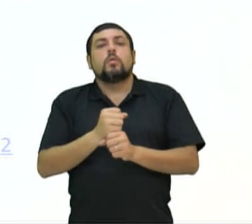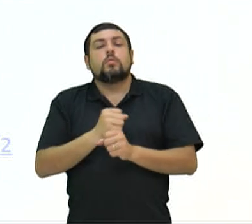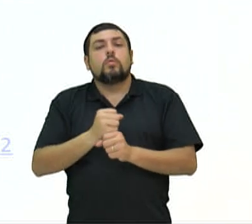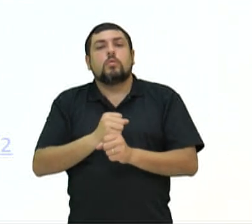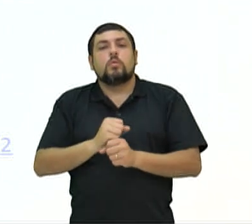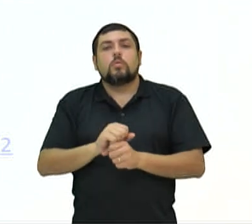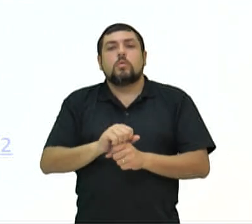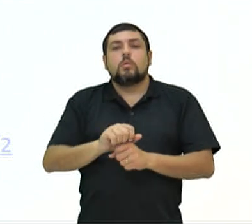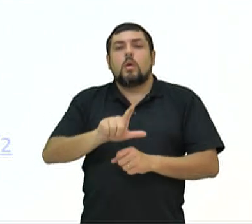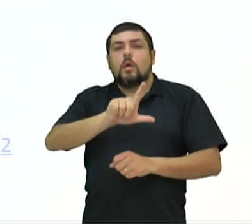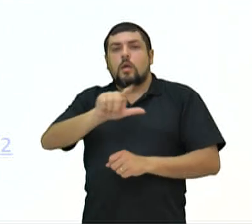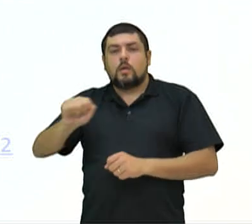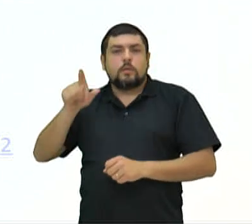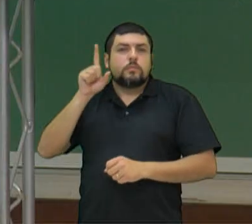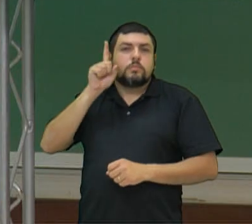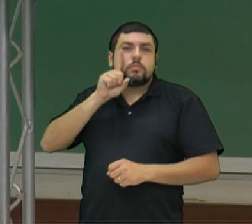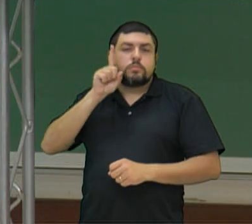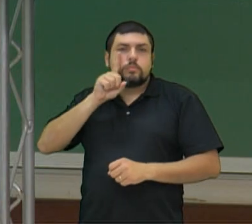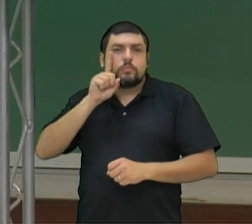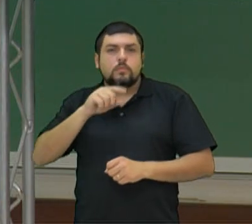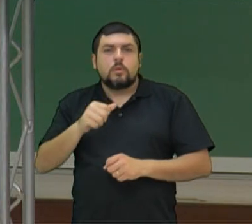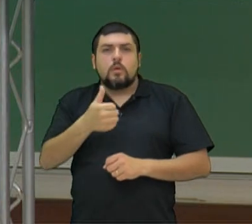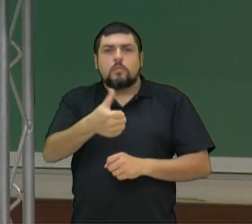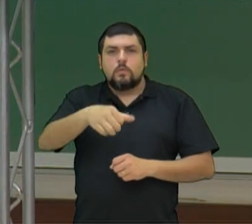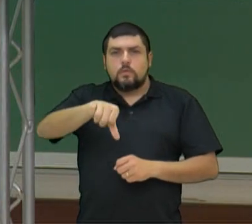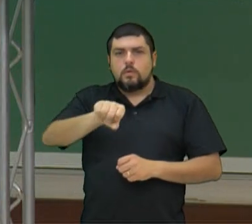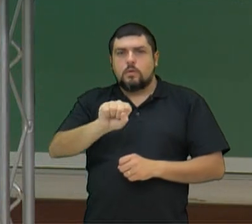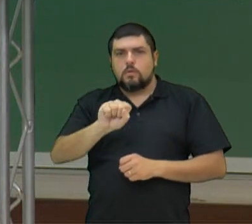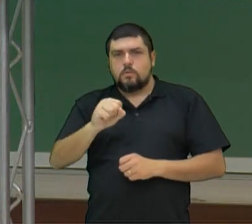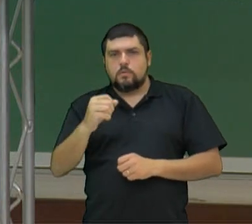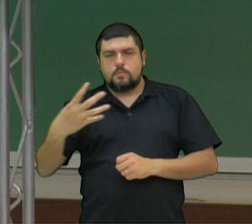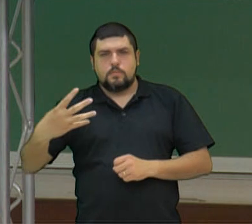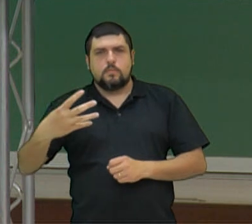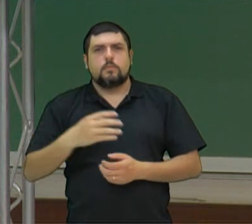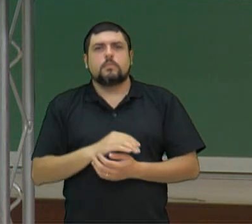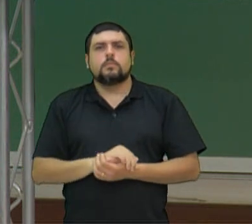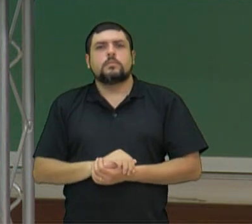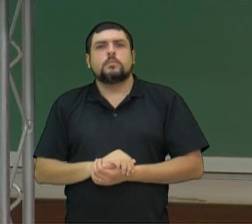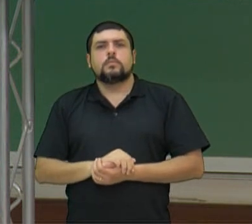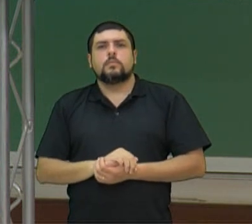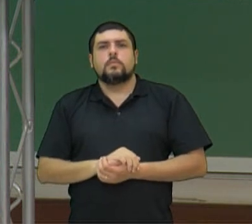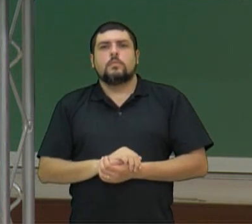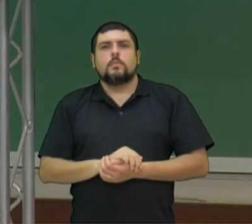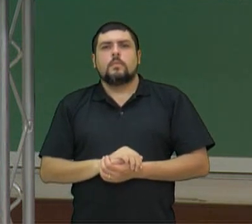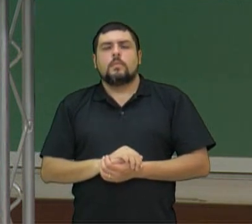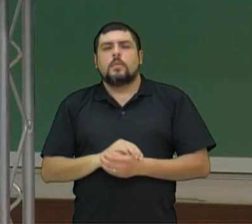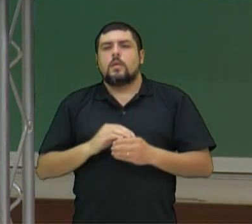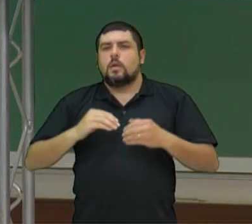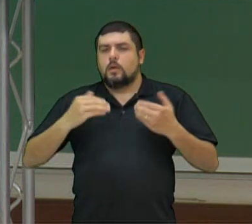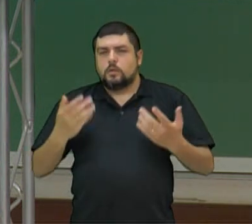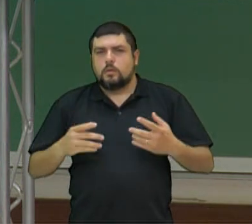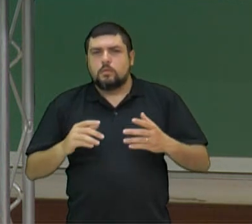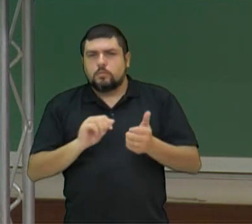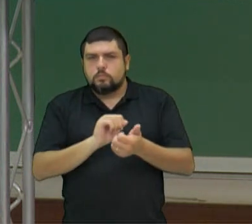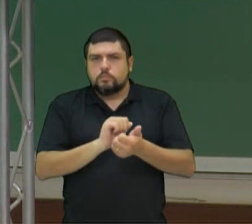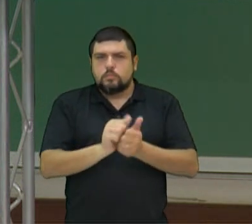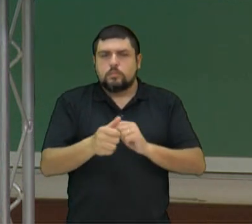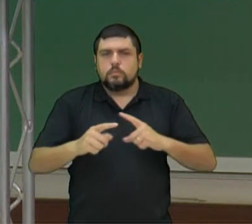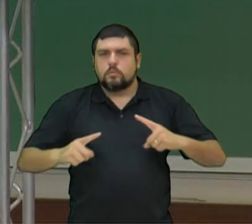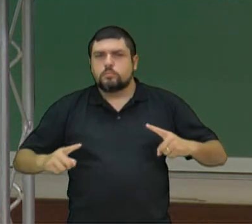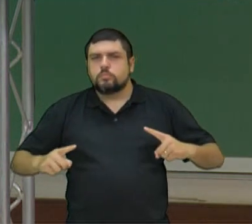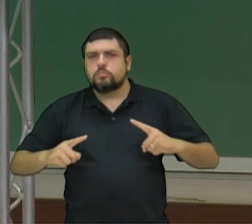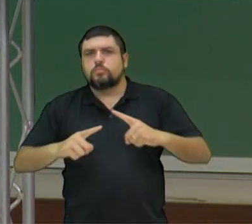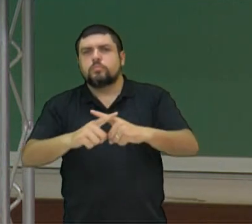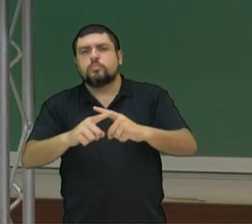1984. Então aqui nós percebemos que a ideia de competição, de esporte competitivo, ele foi